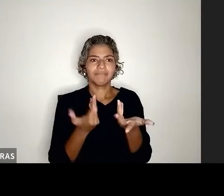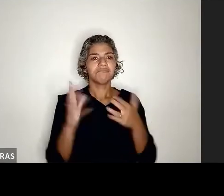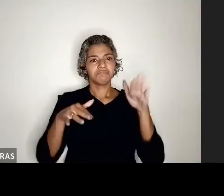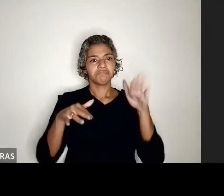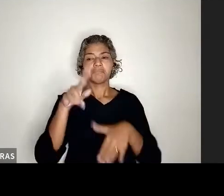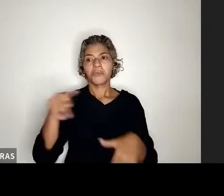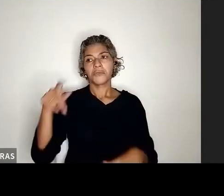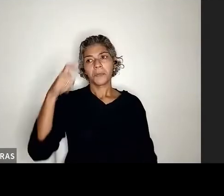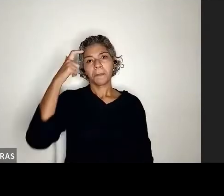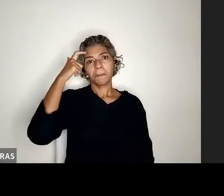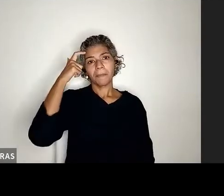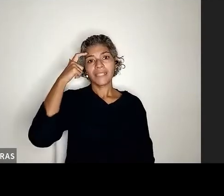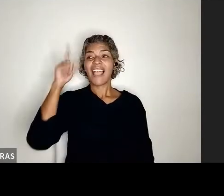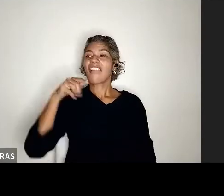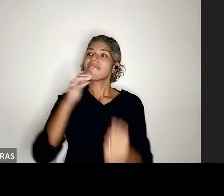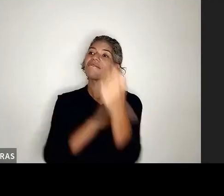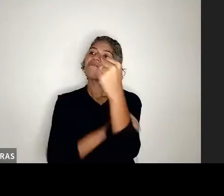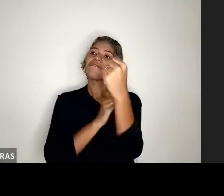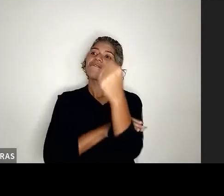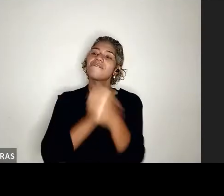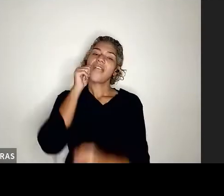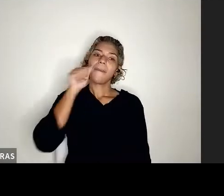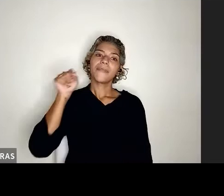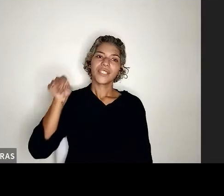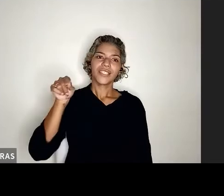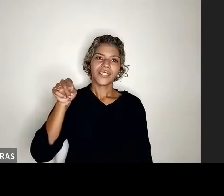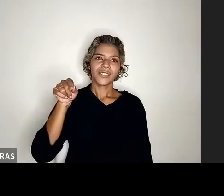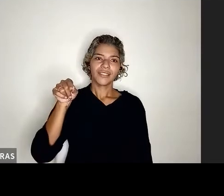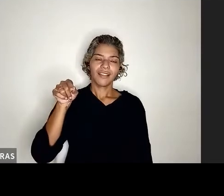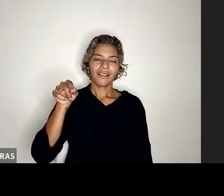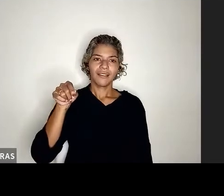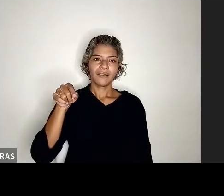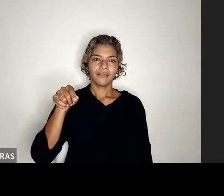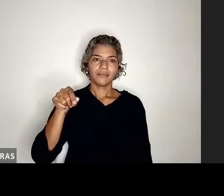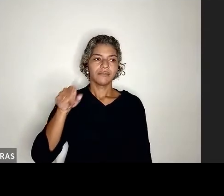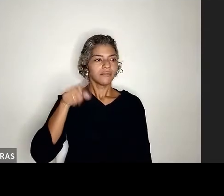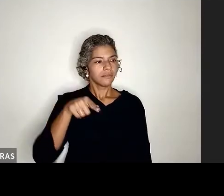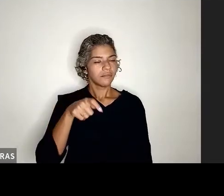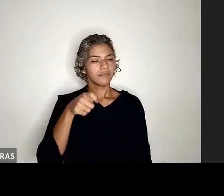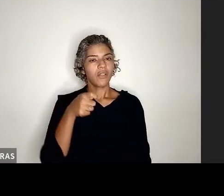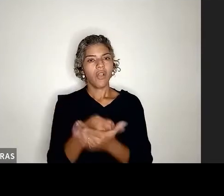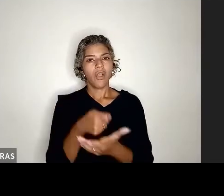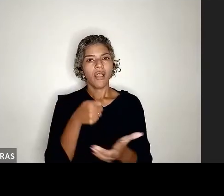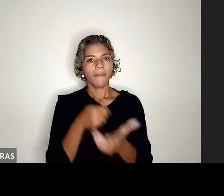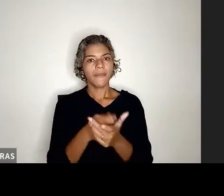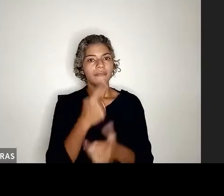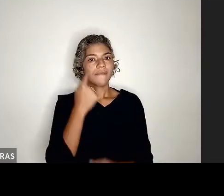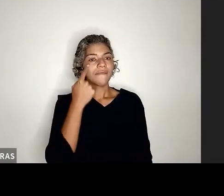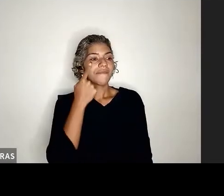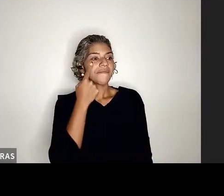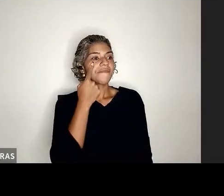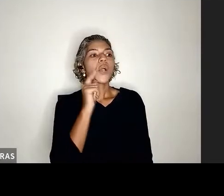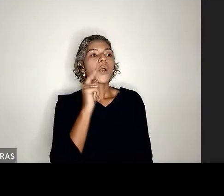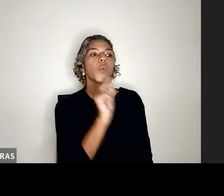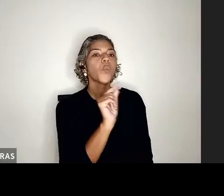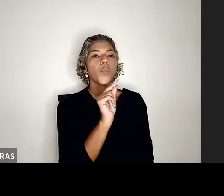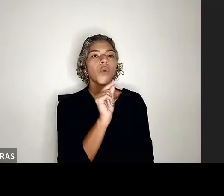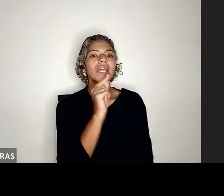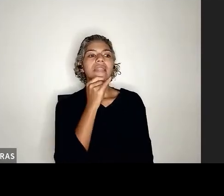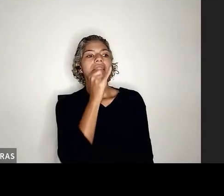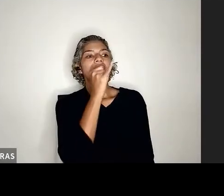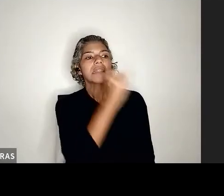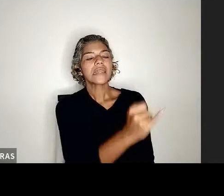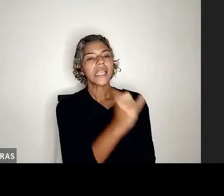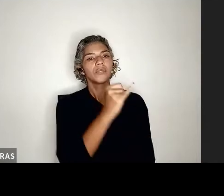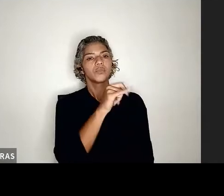feministas tinham que lidar com o peso de receber as denúncias das alunas sem meios institucionais para